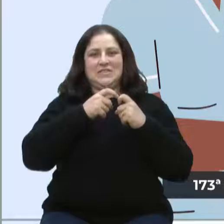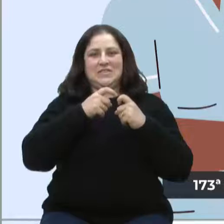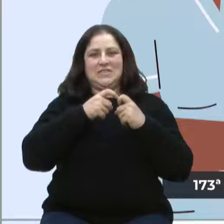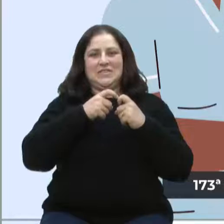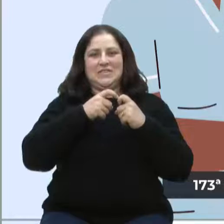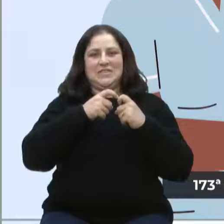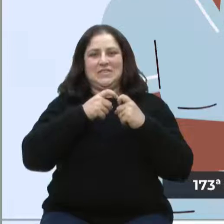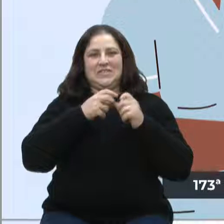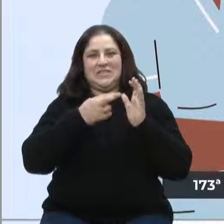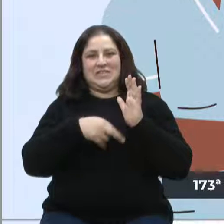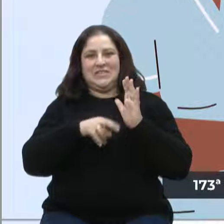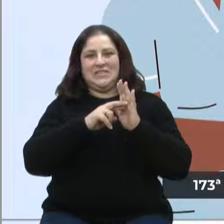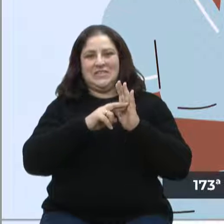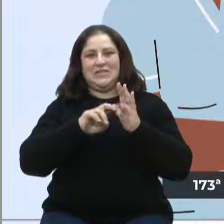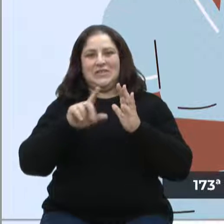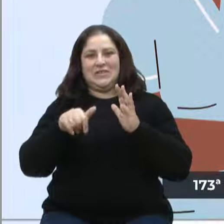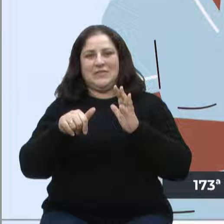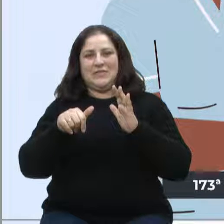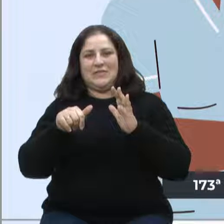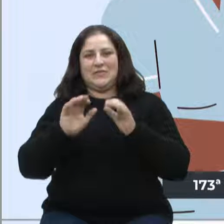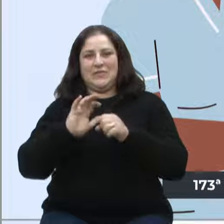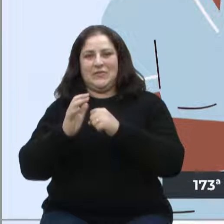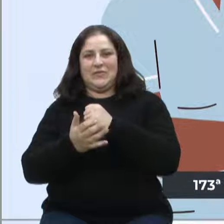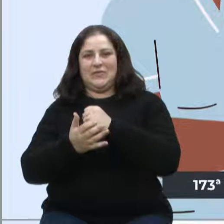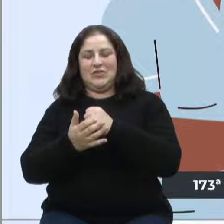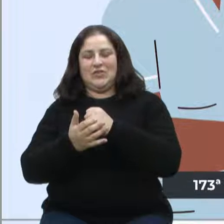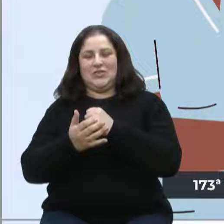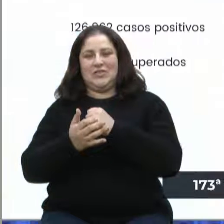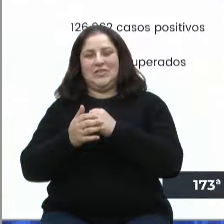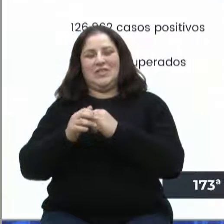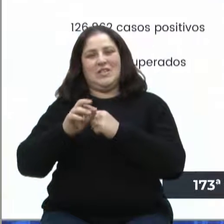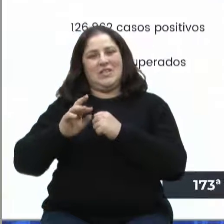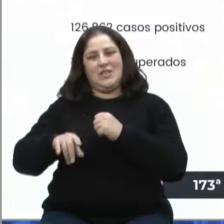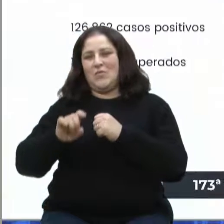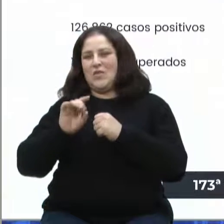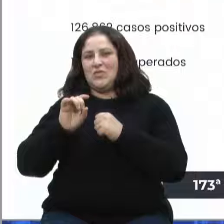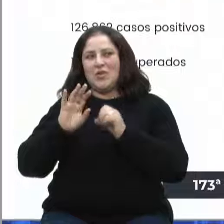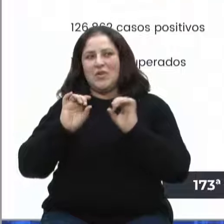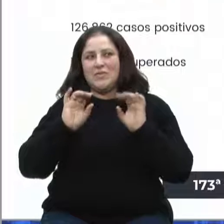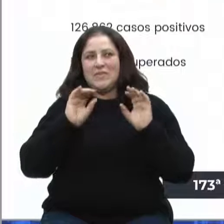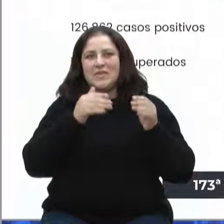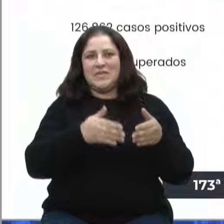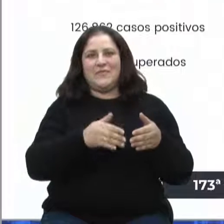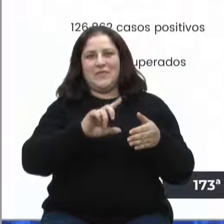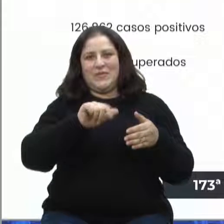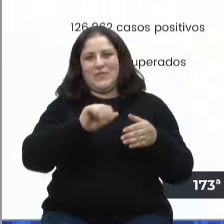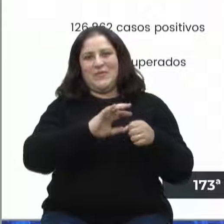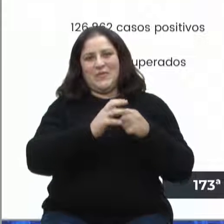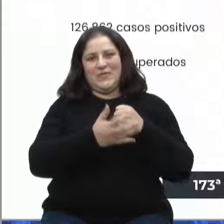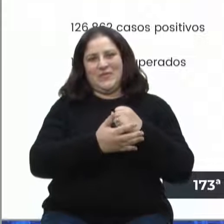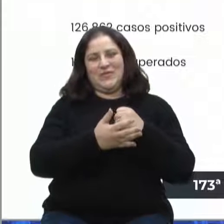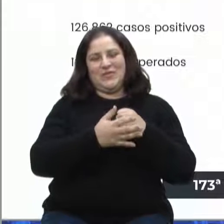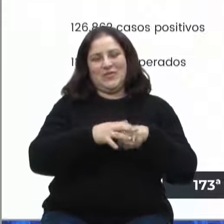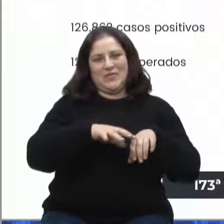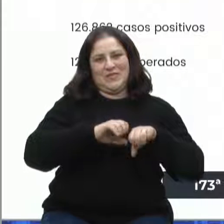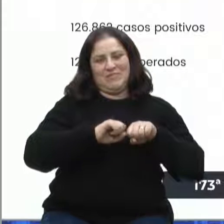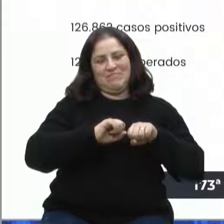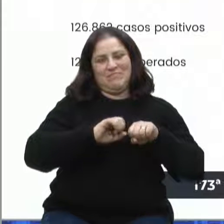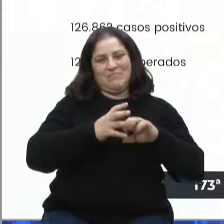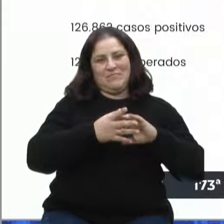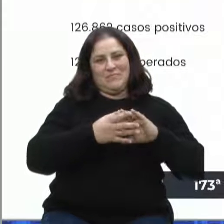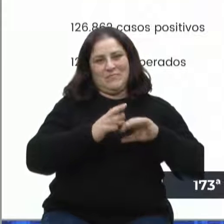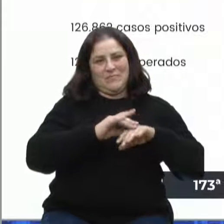mas que não será um atendimento, né, exclusivo de pós-Covid, mas sim de várias doenças respiratórias,